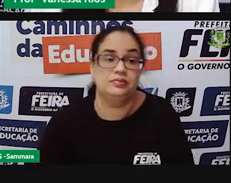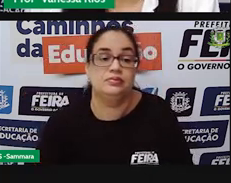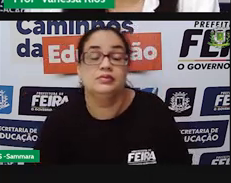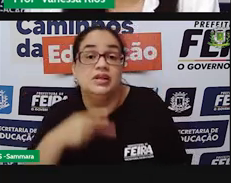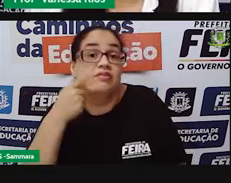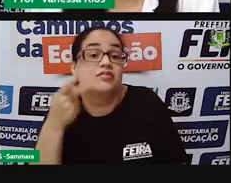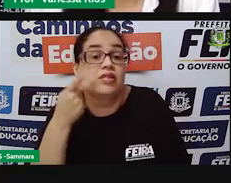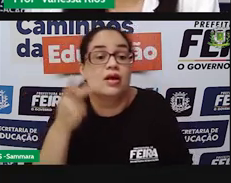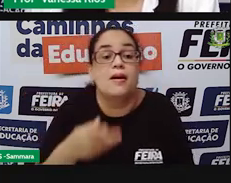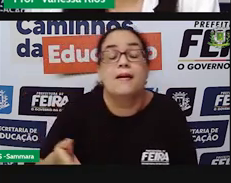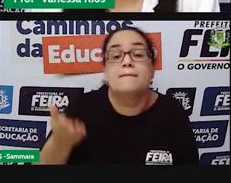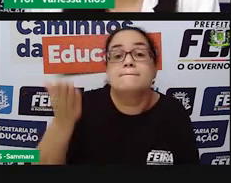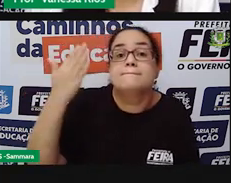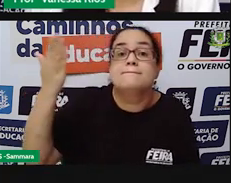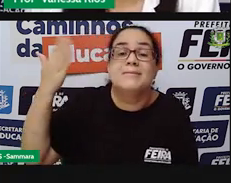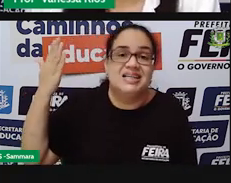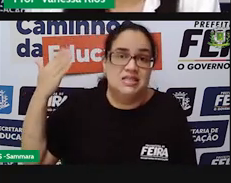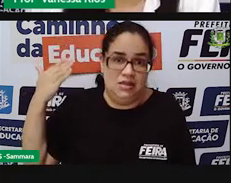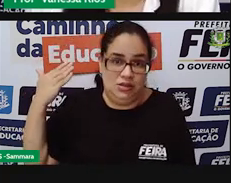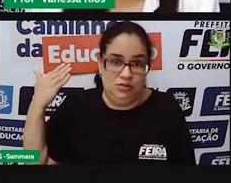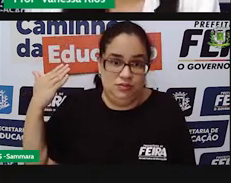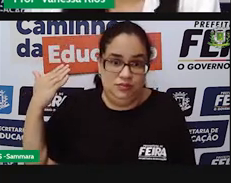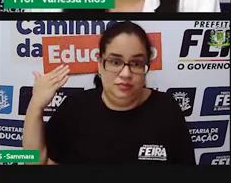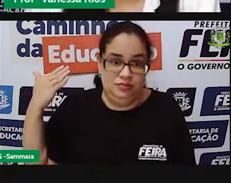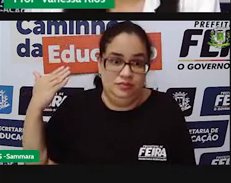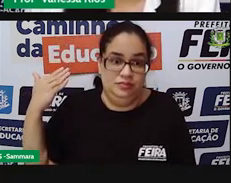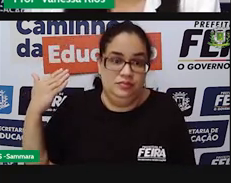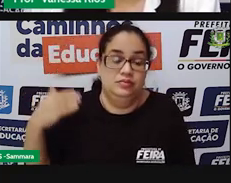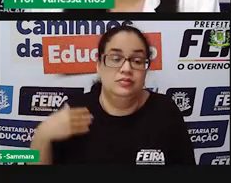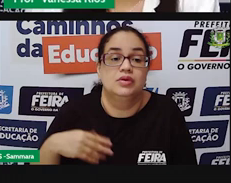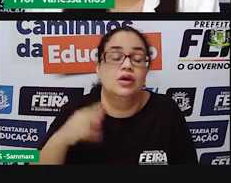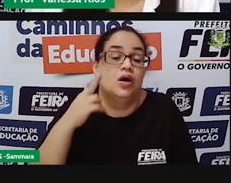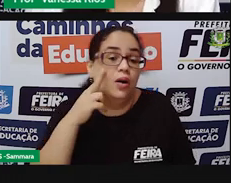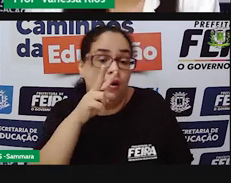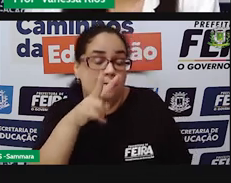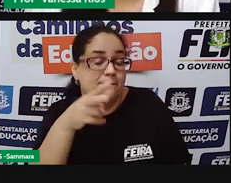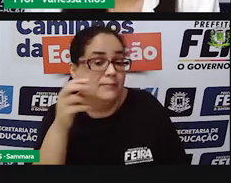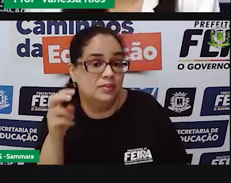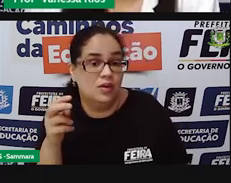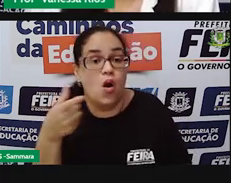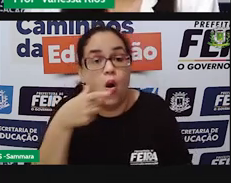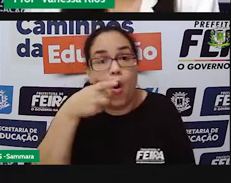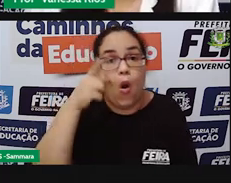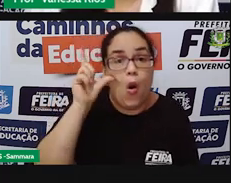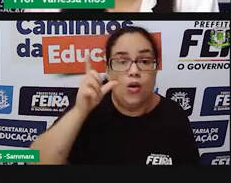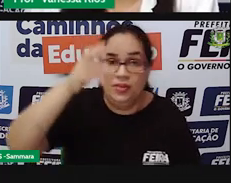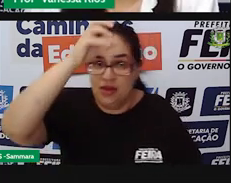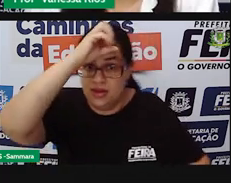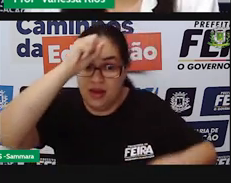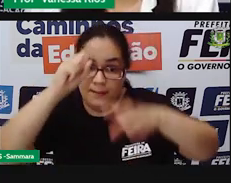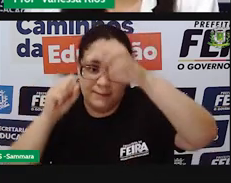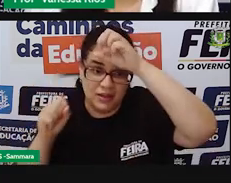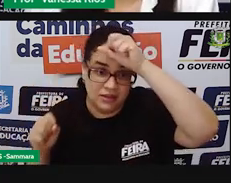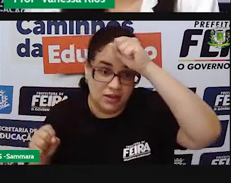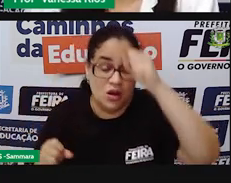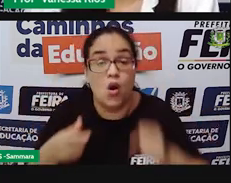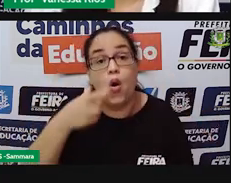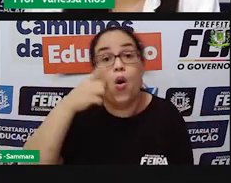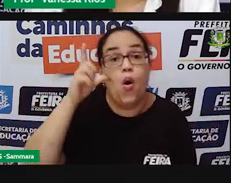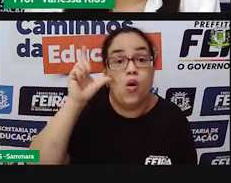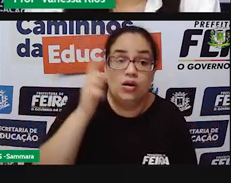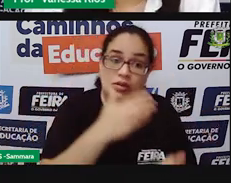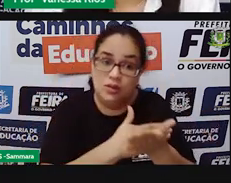ela indica o tempo passado. Então, olhem só os exemplos. Ontem aprenderam,